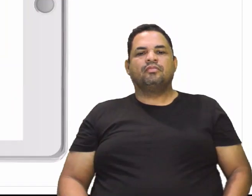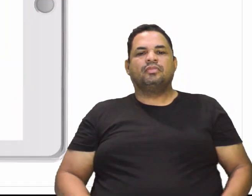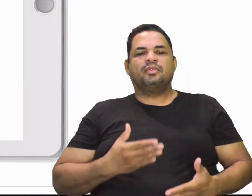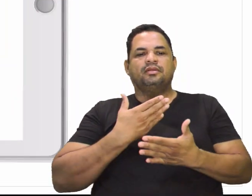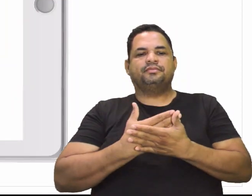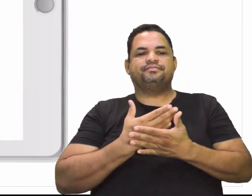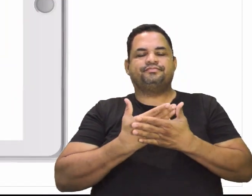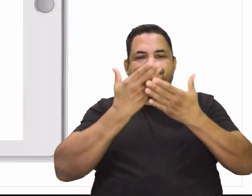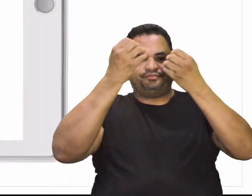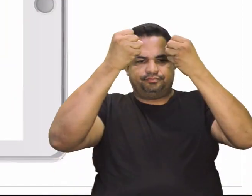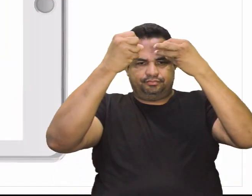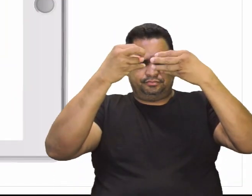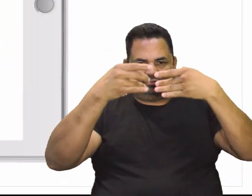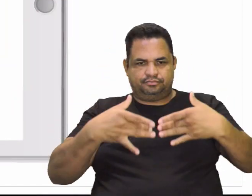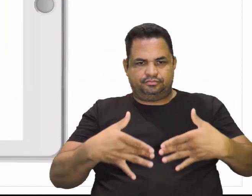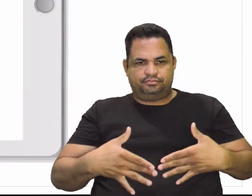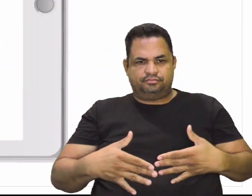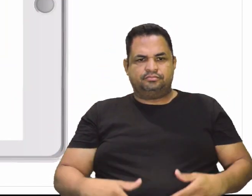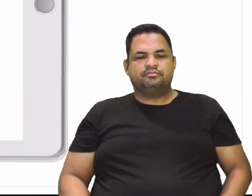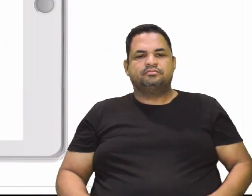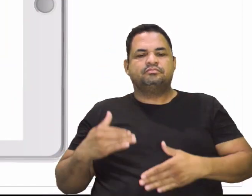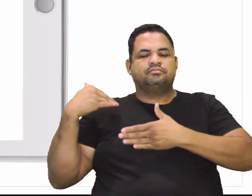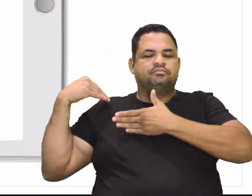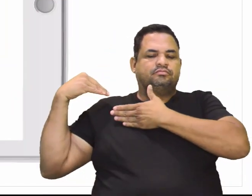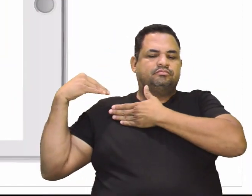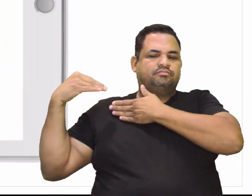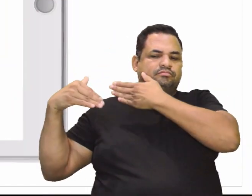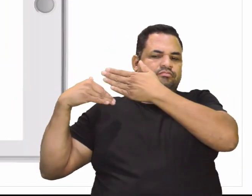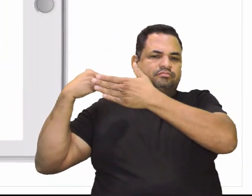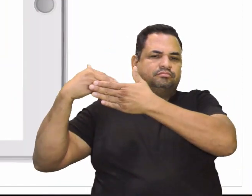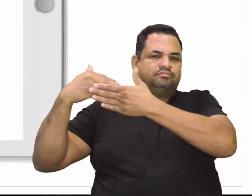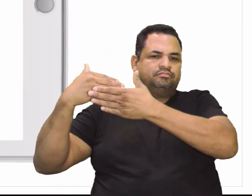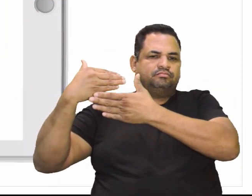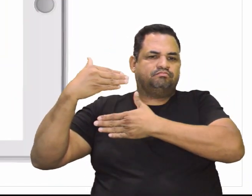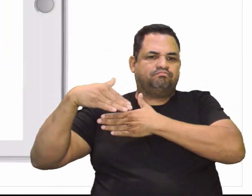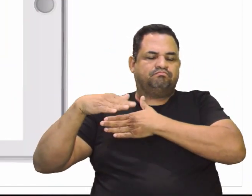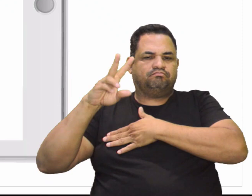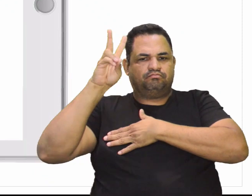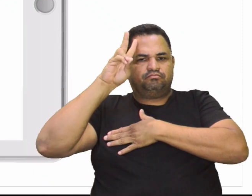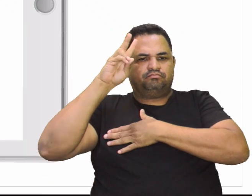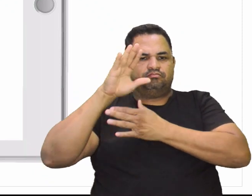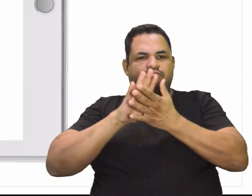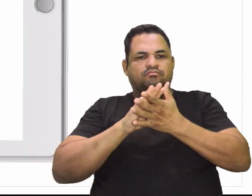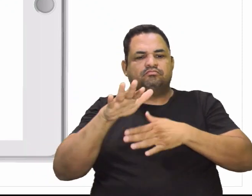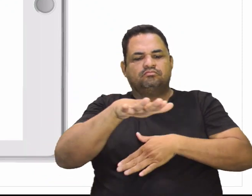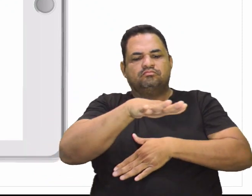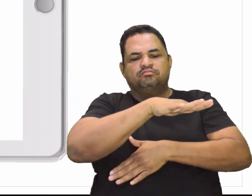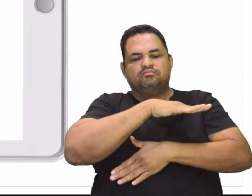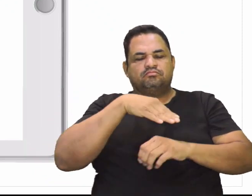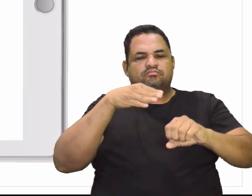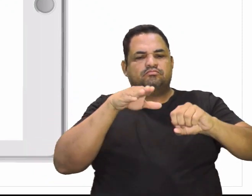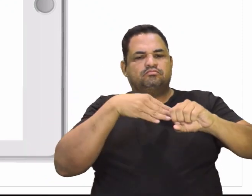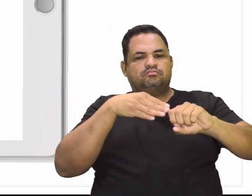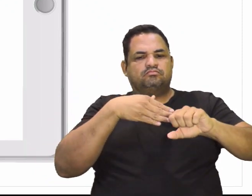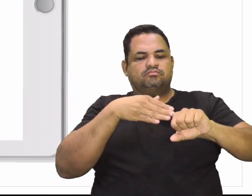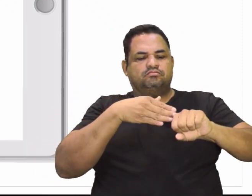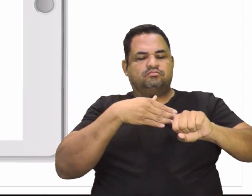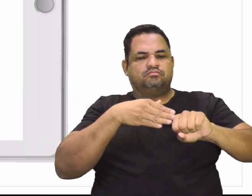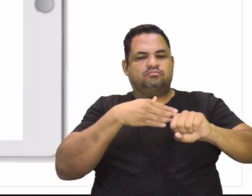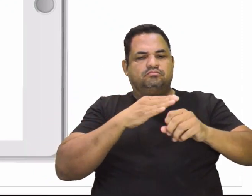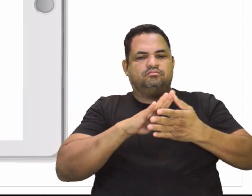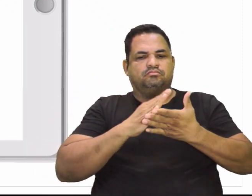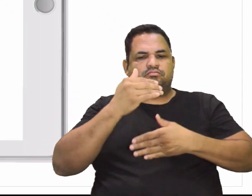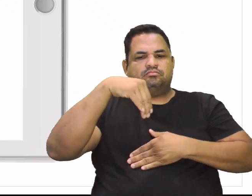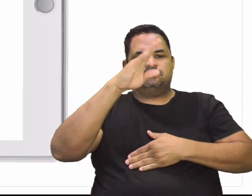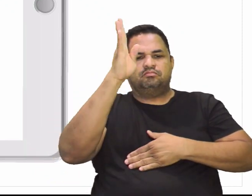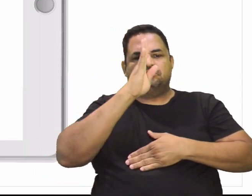primeira explicação. Na pré-história, abordamos aí os sítios arqueológicos no Brasil. Também